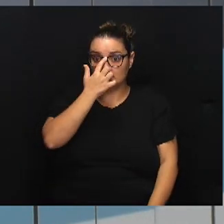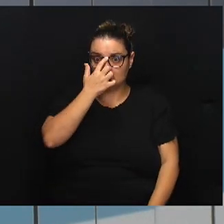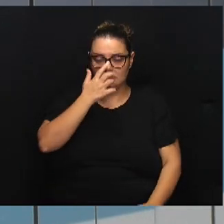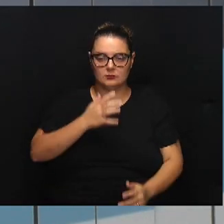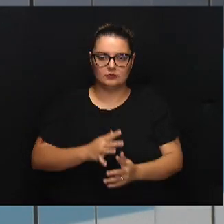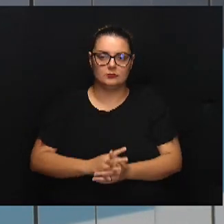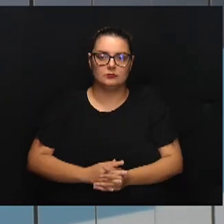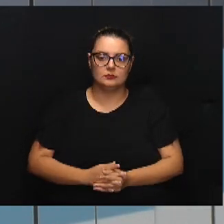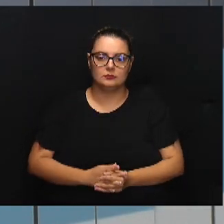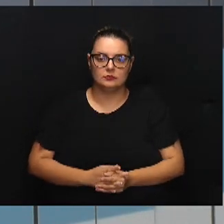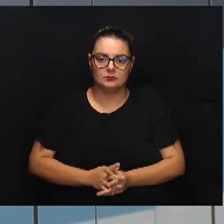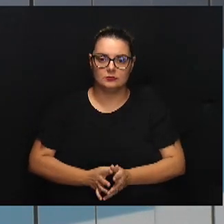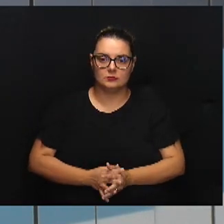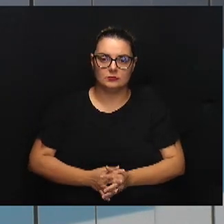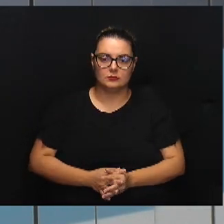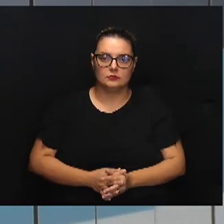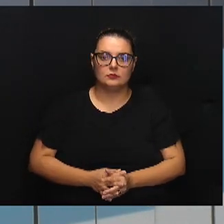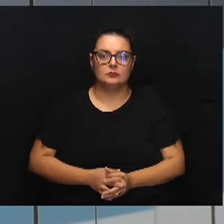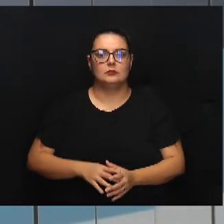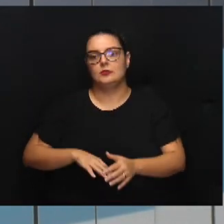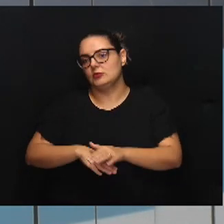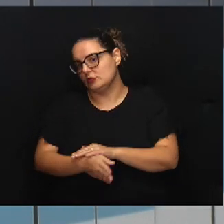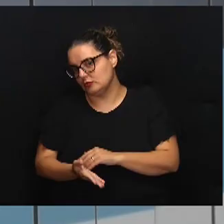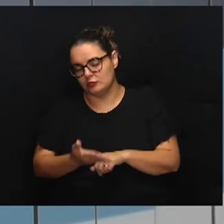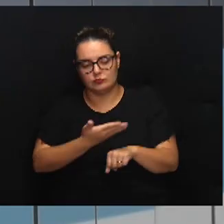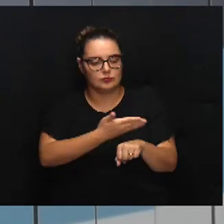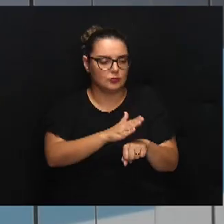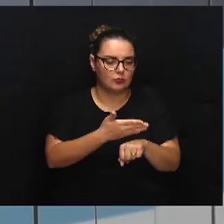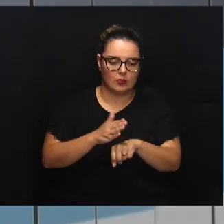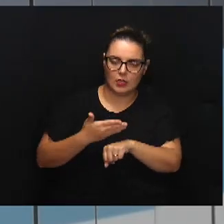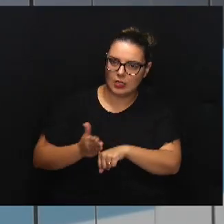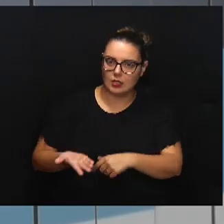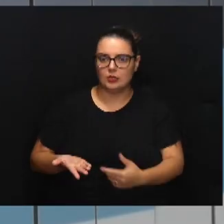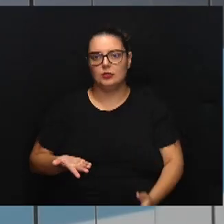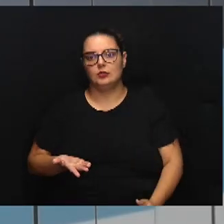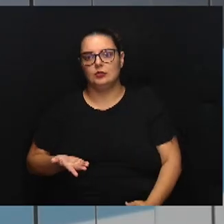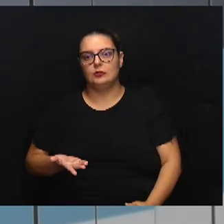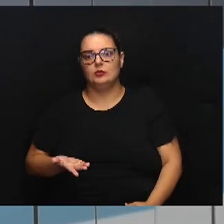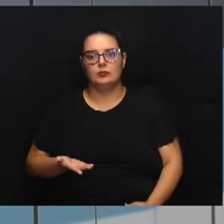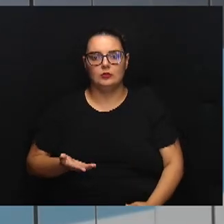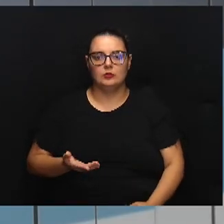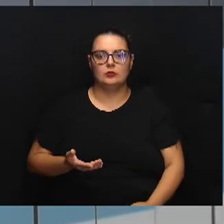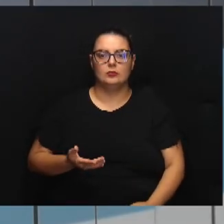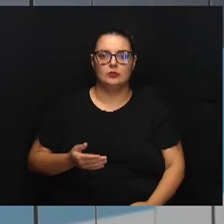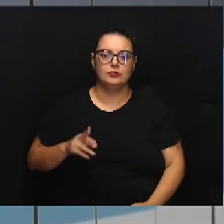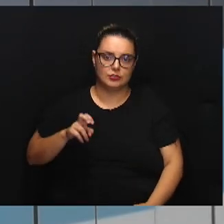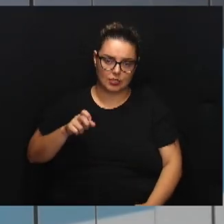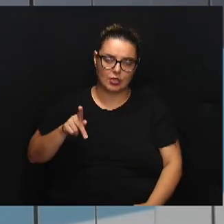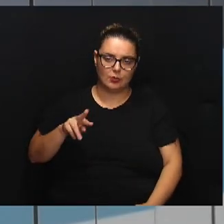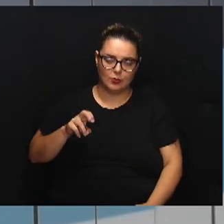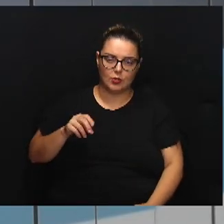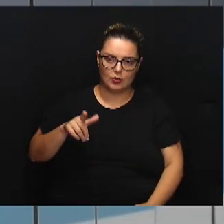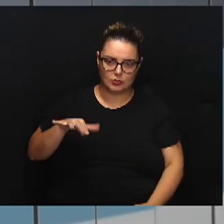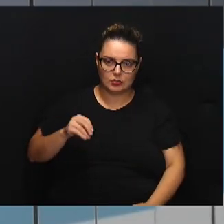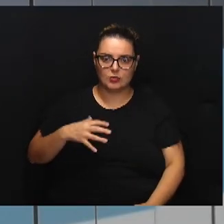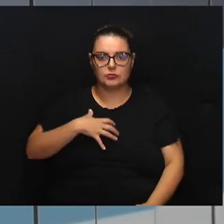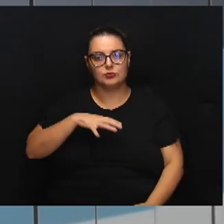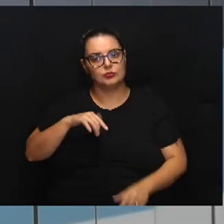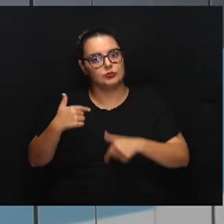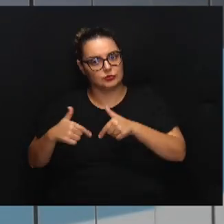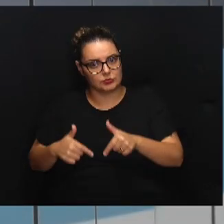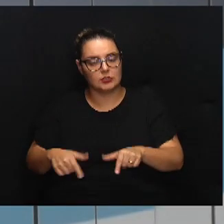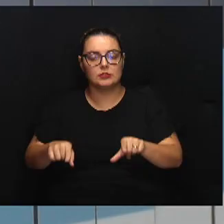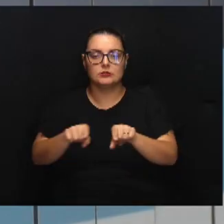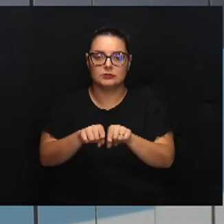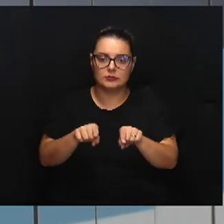enfim, de costume, de práticas, de reprodução, né, de uma determinada forma de trabalhar. Isso